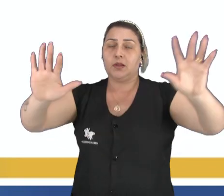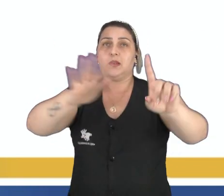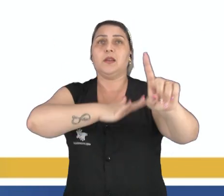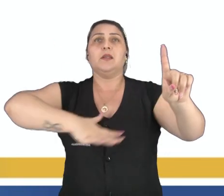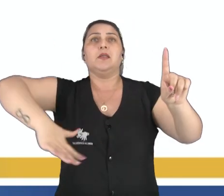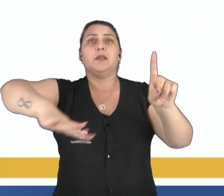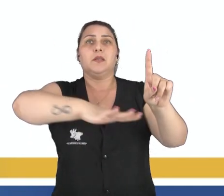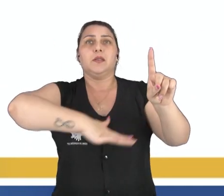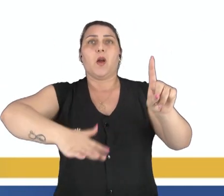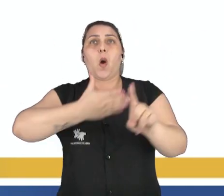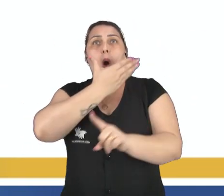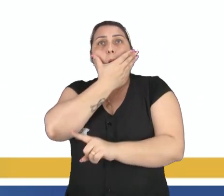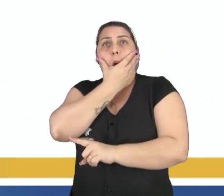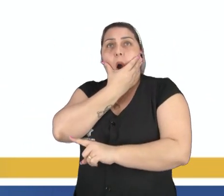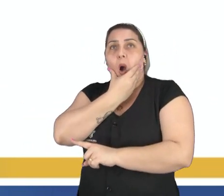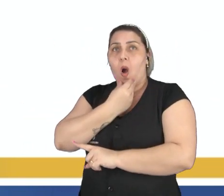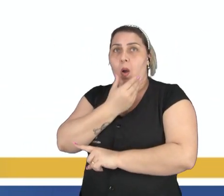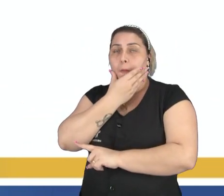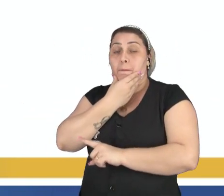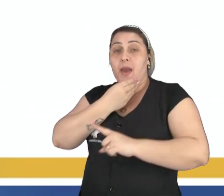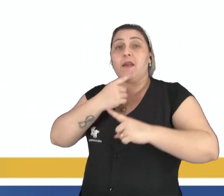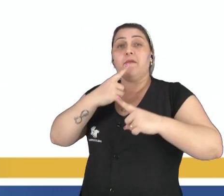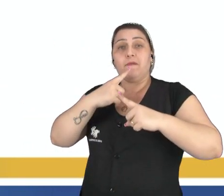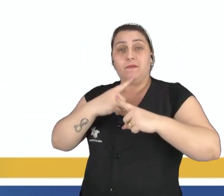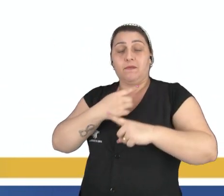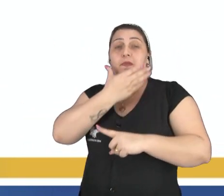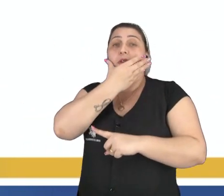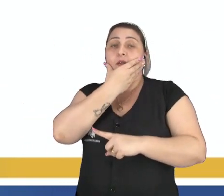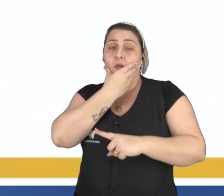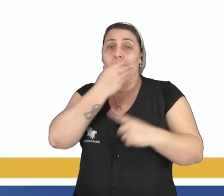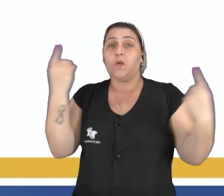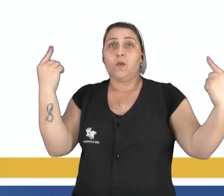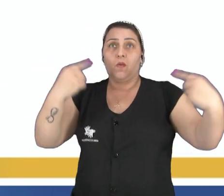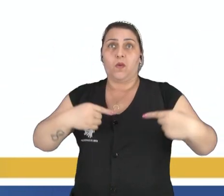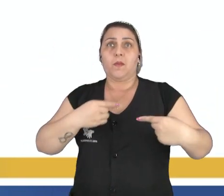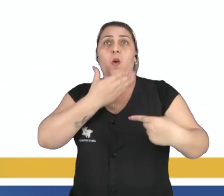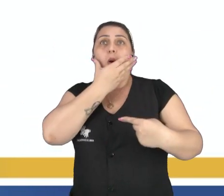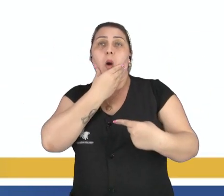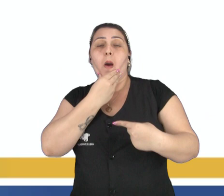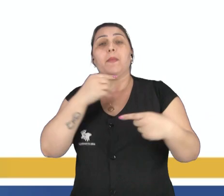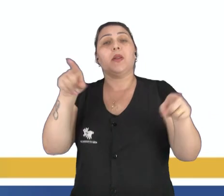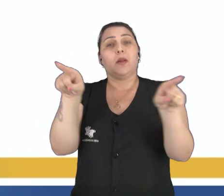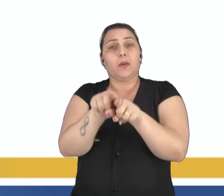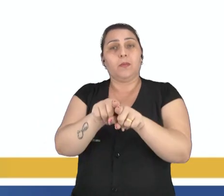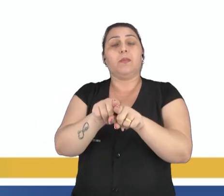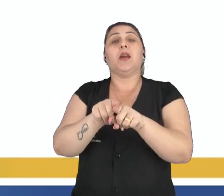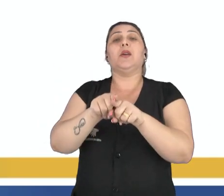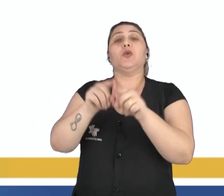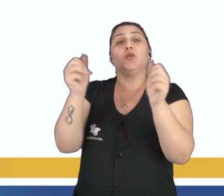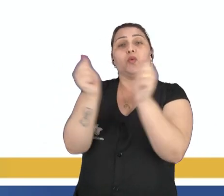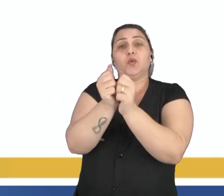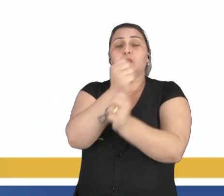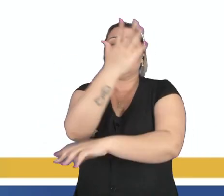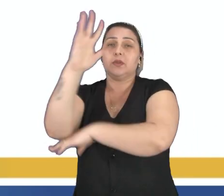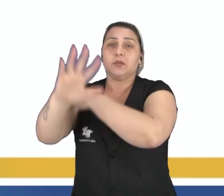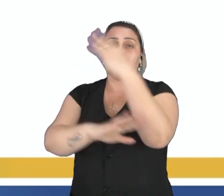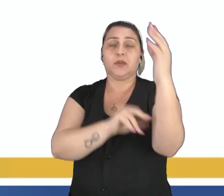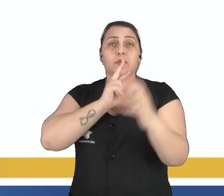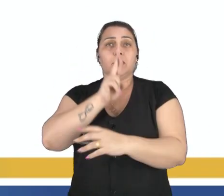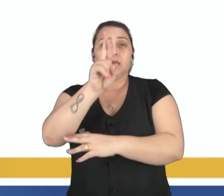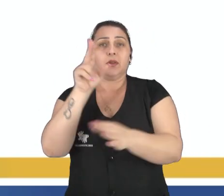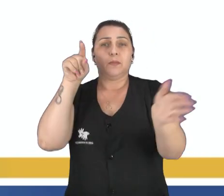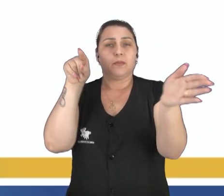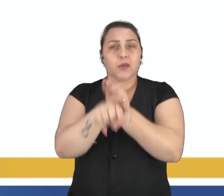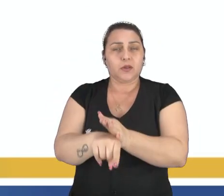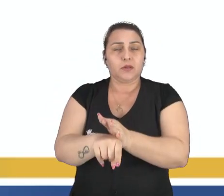assim relações de interdependência social, o homem com o homem e o homem com a natureza. Então, respondendo